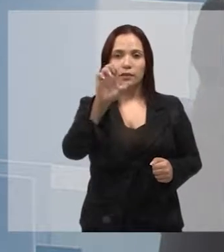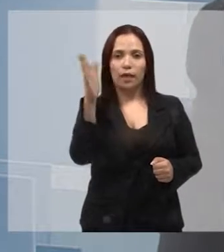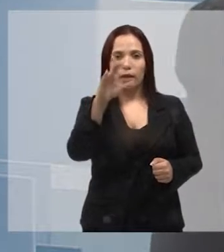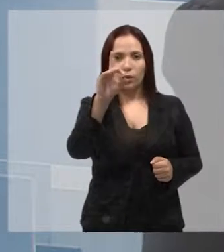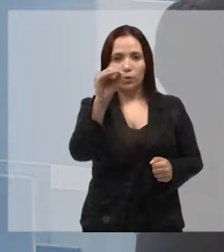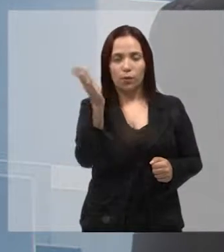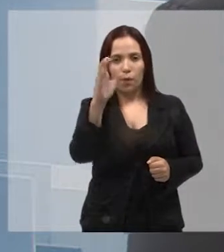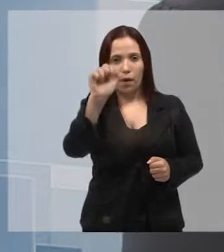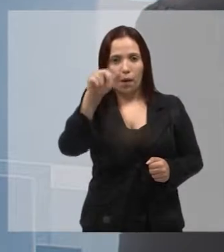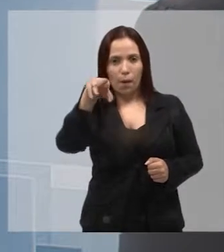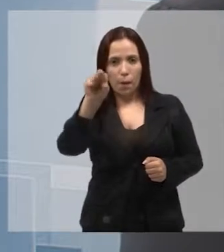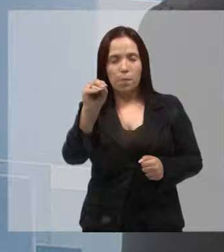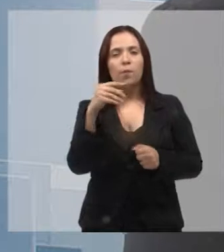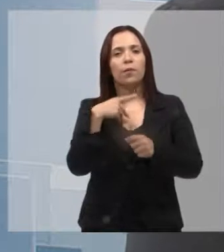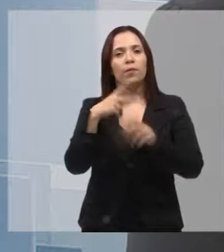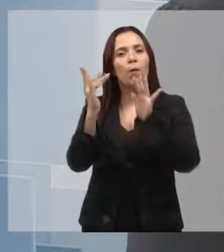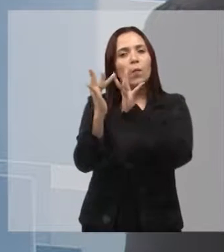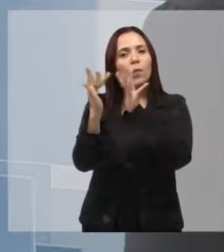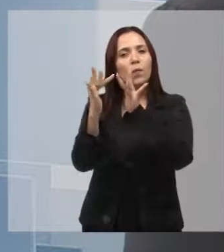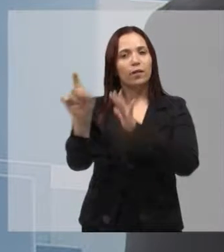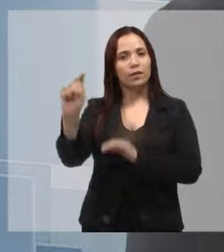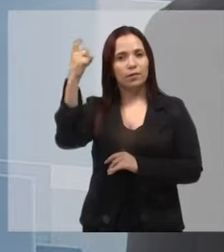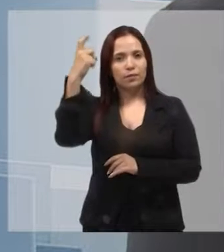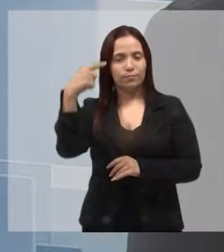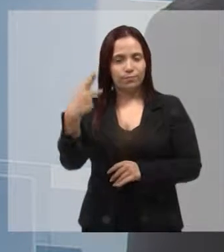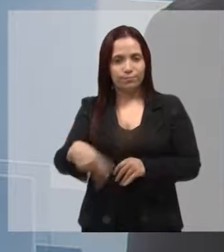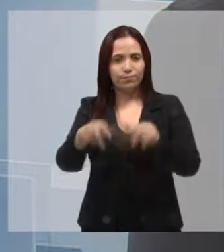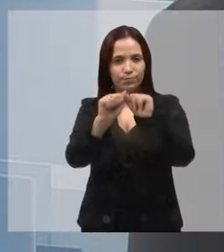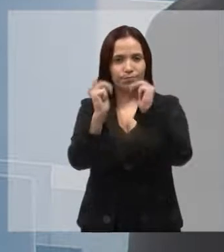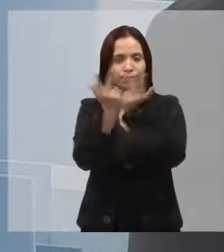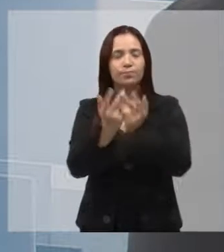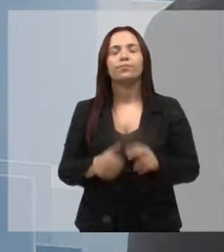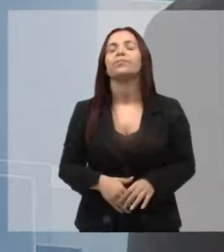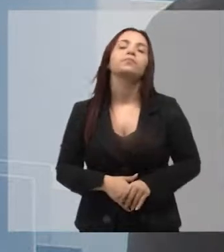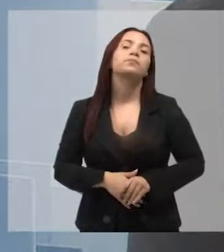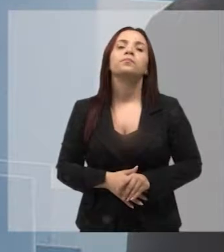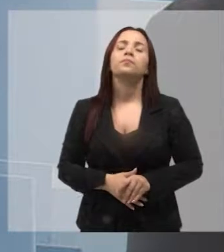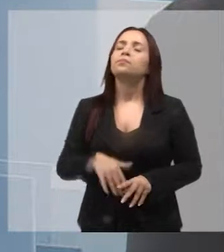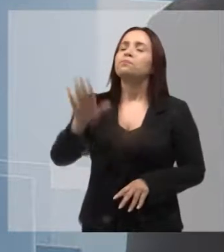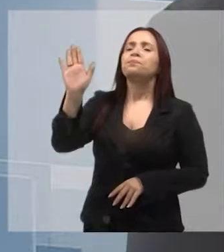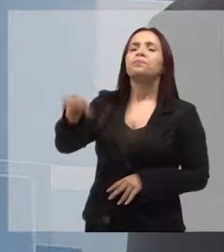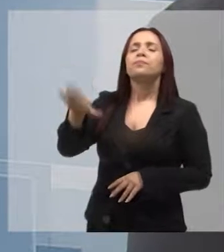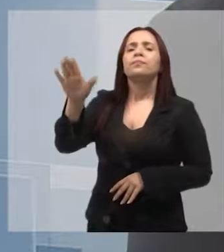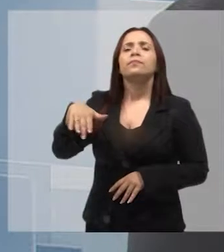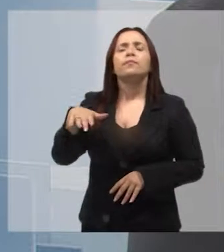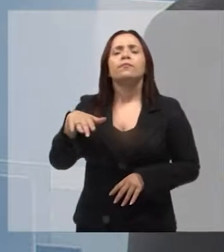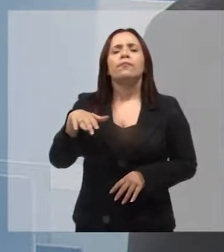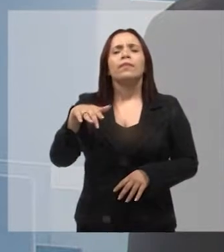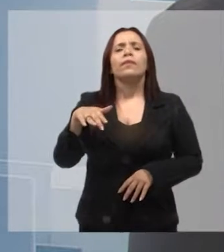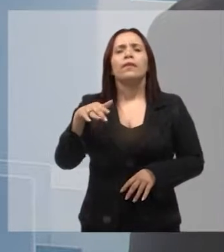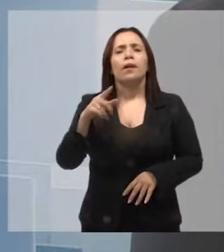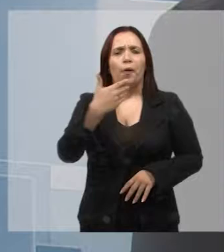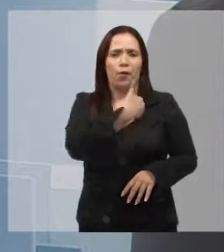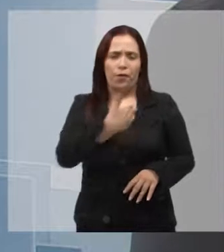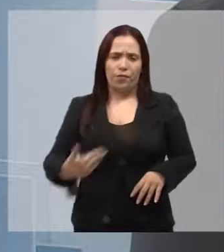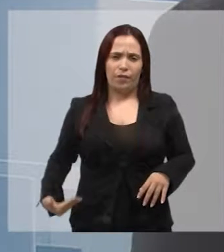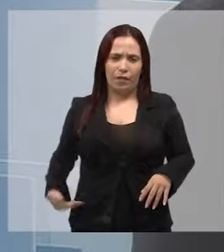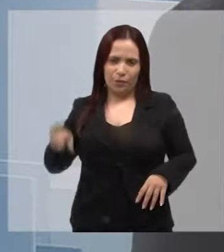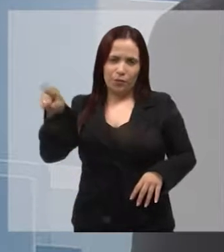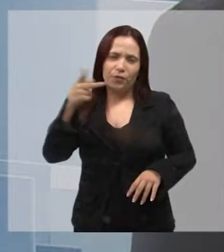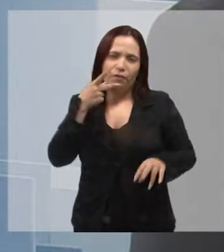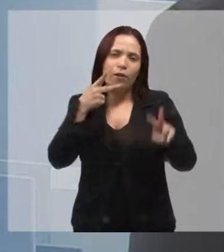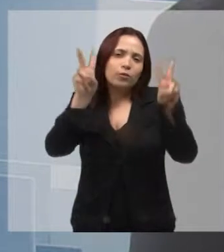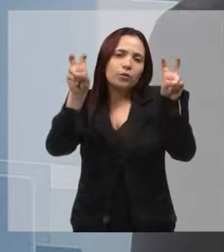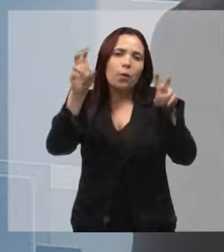tempo aqui na Câmara Municipal de Fortaleza. Vereador, e essas medidas, e o governador, já que o senhor tocou no governador